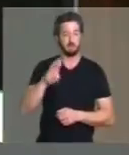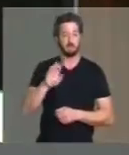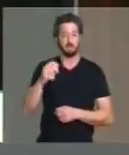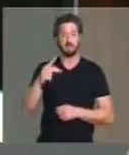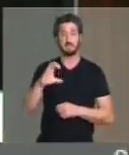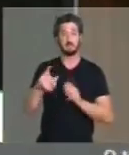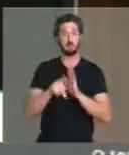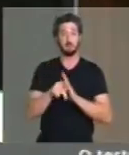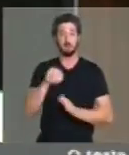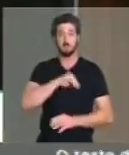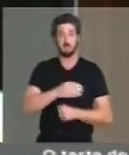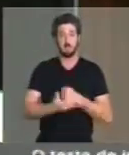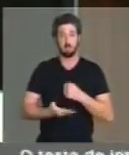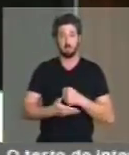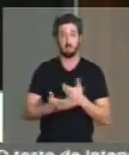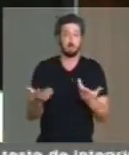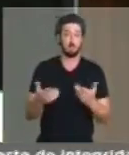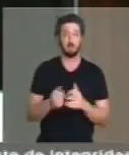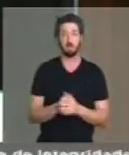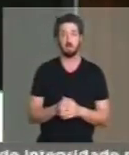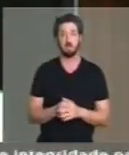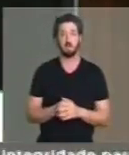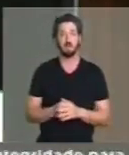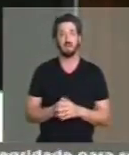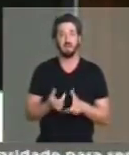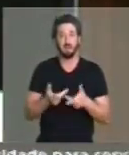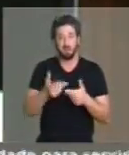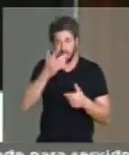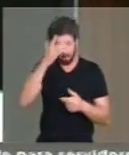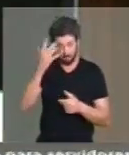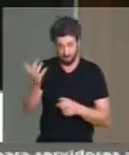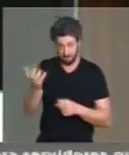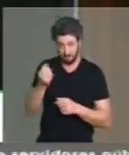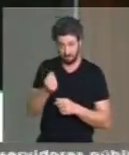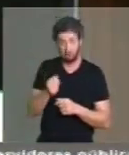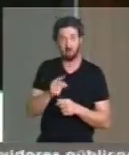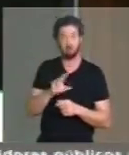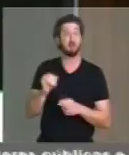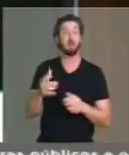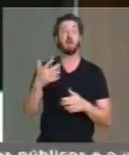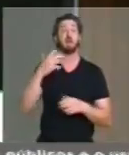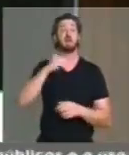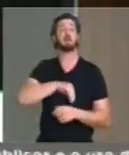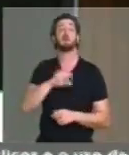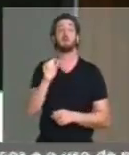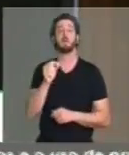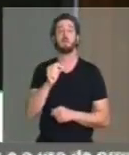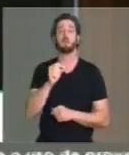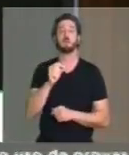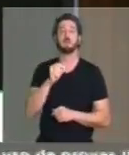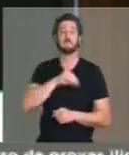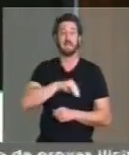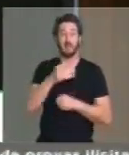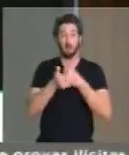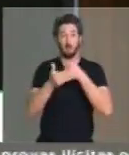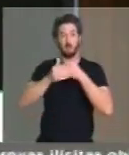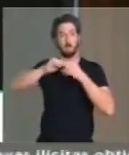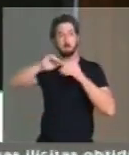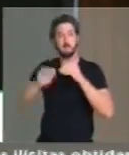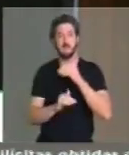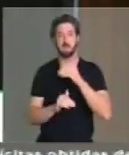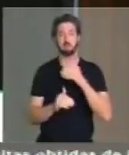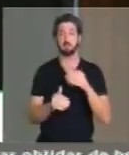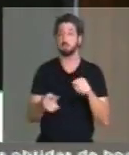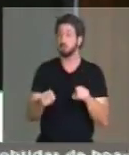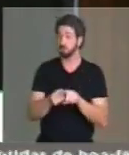do salário mínimo. Ou seja, esses beneficiários receberão menos do que um salário mínimo.